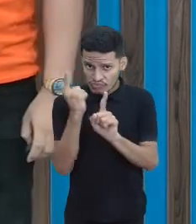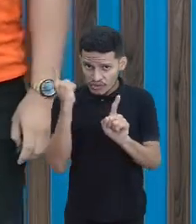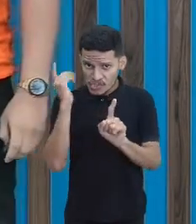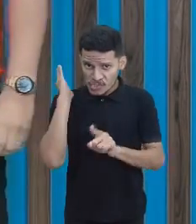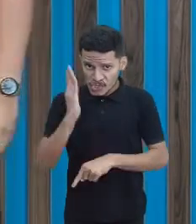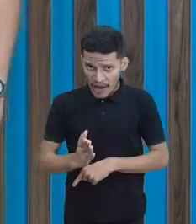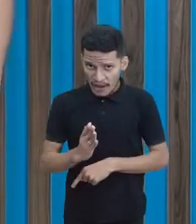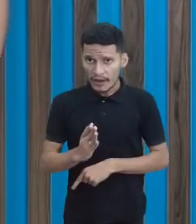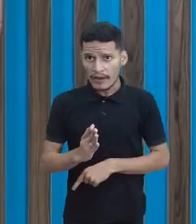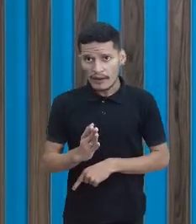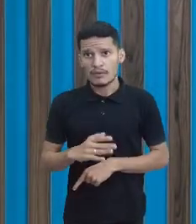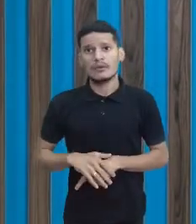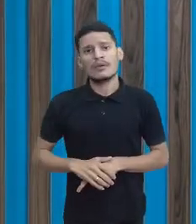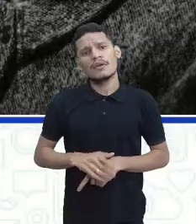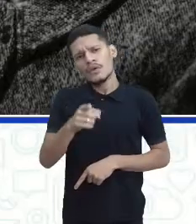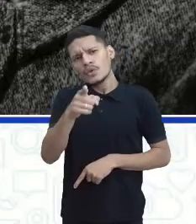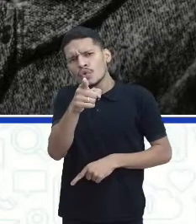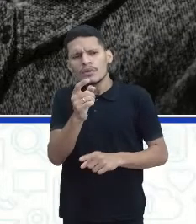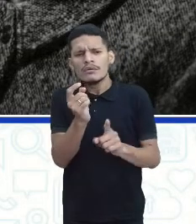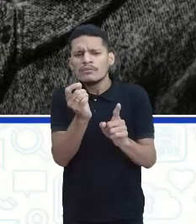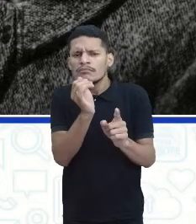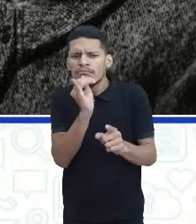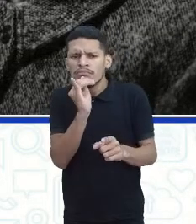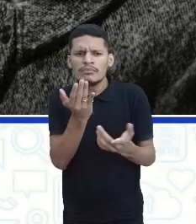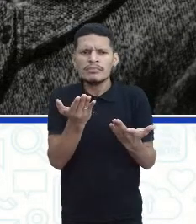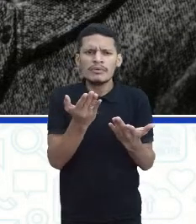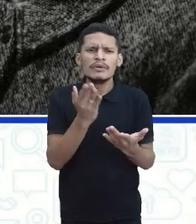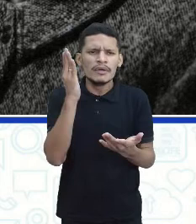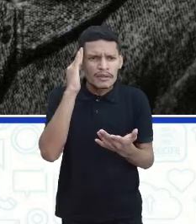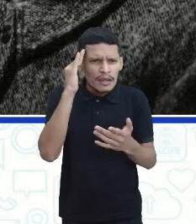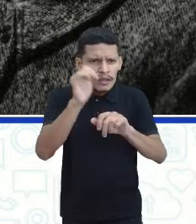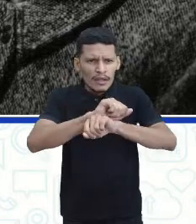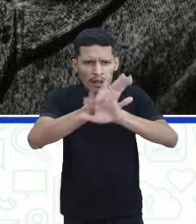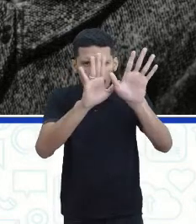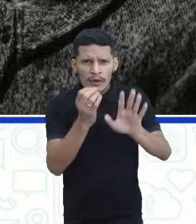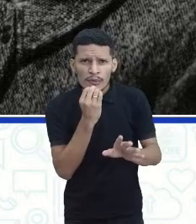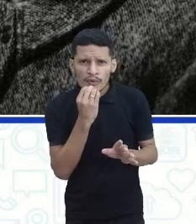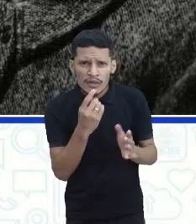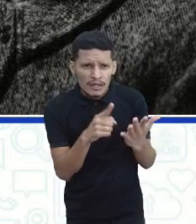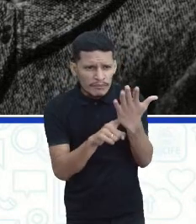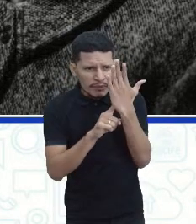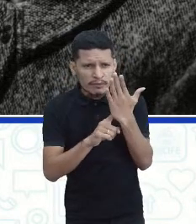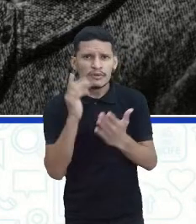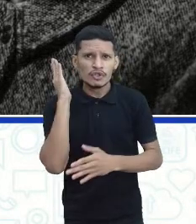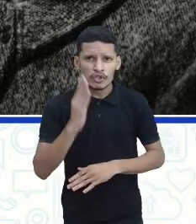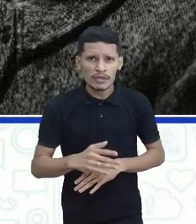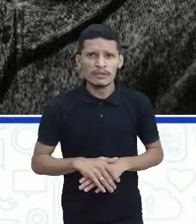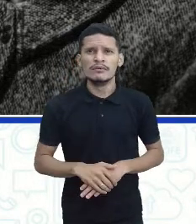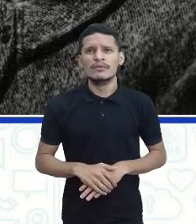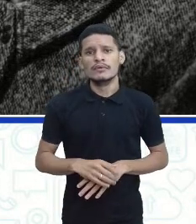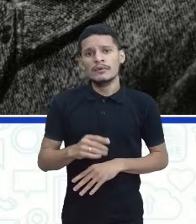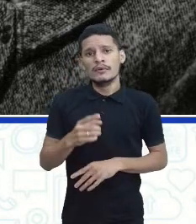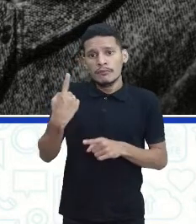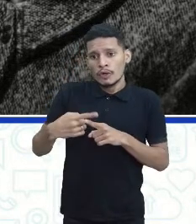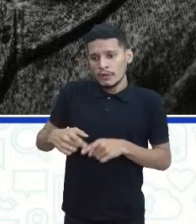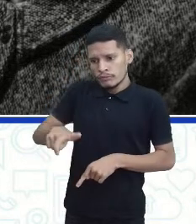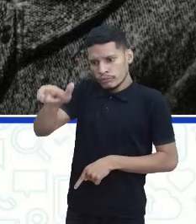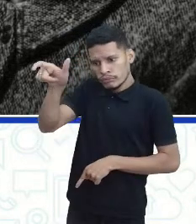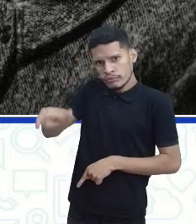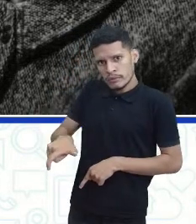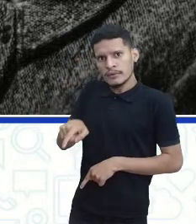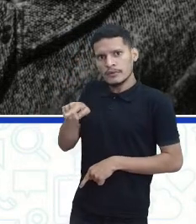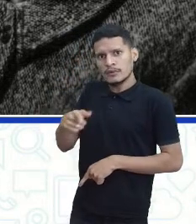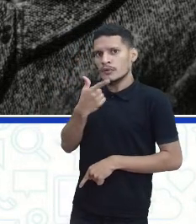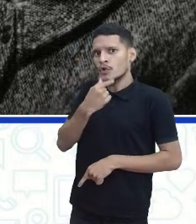Será que você percebe? Será que você entende quando a oportunidade aparece na sua vida? Porque este camarada